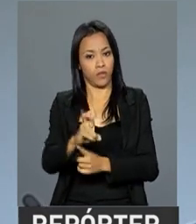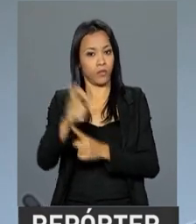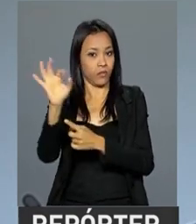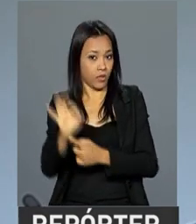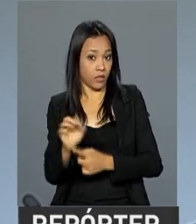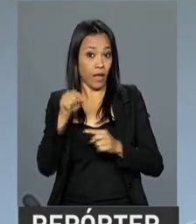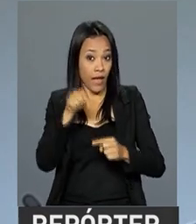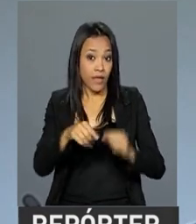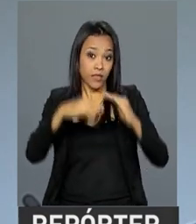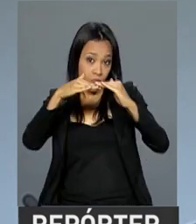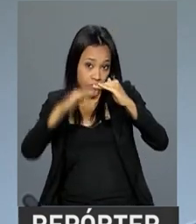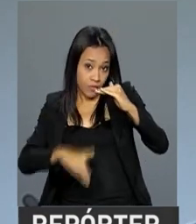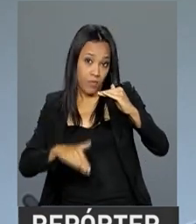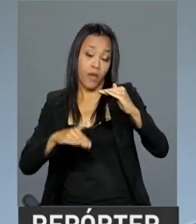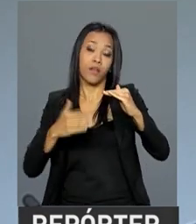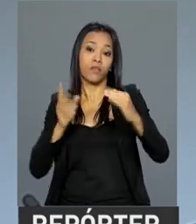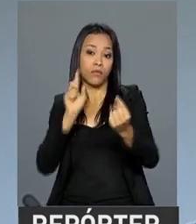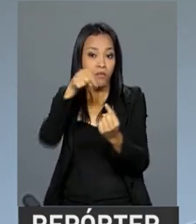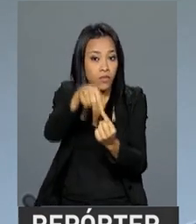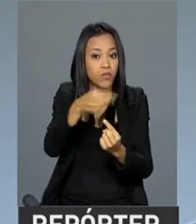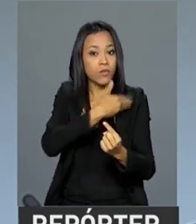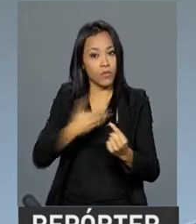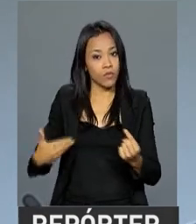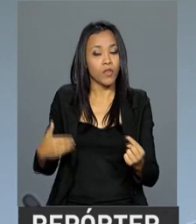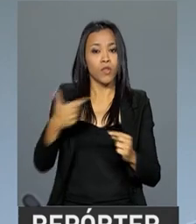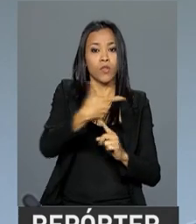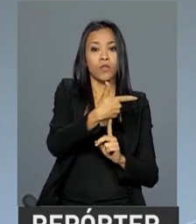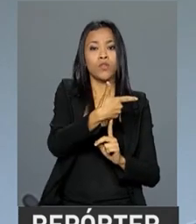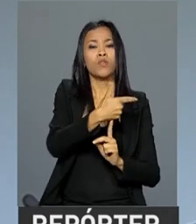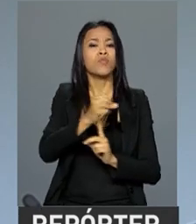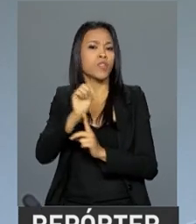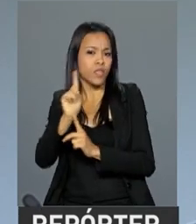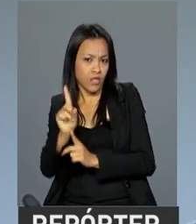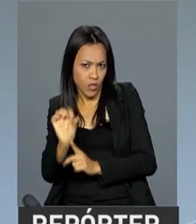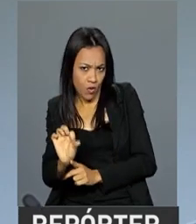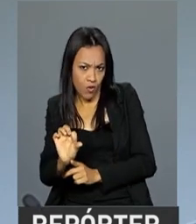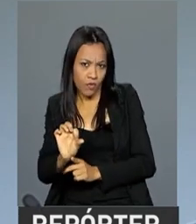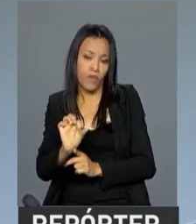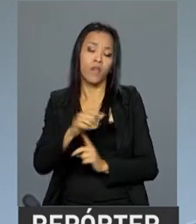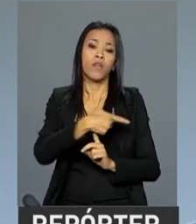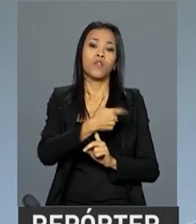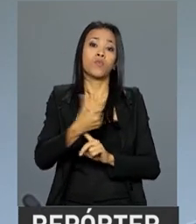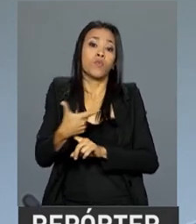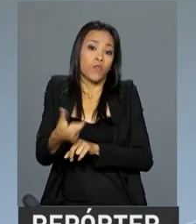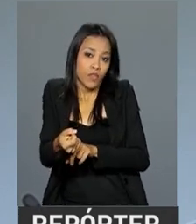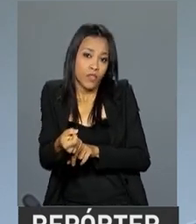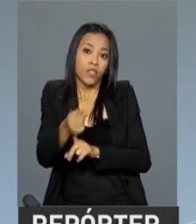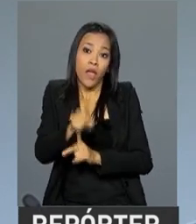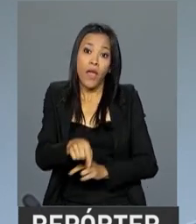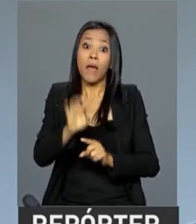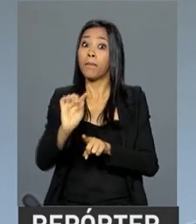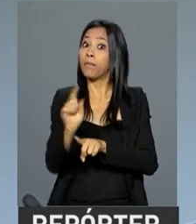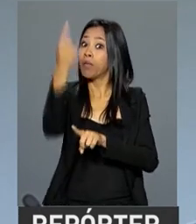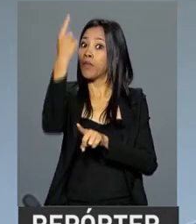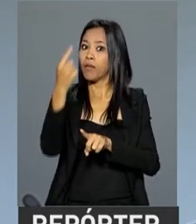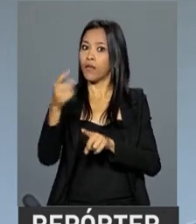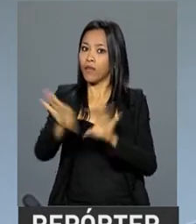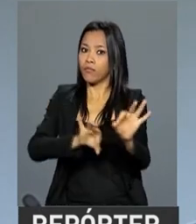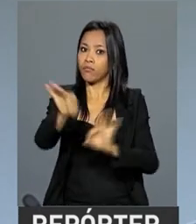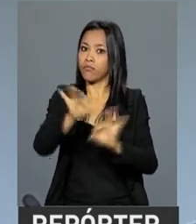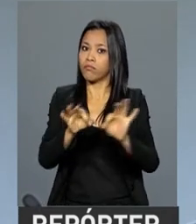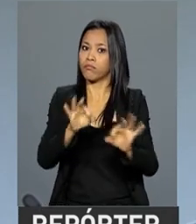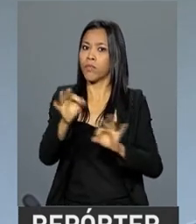redução nas metas de inflação para 2019 e 2020, anunciada agora há pouco, ela é a primeira em mais de 10 anos,